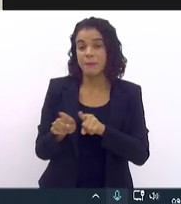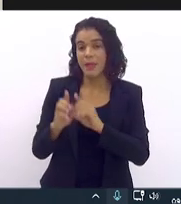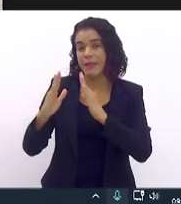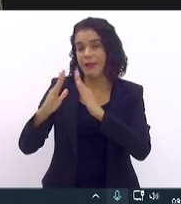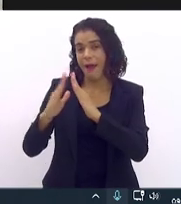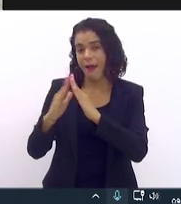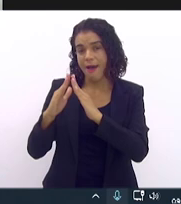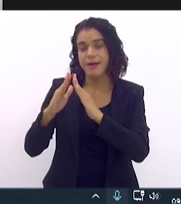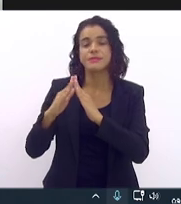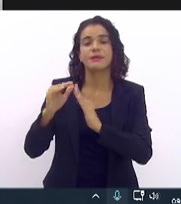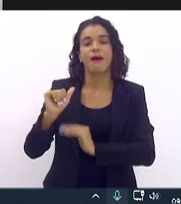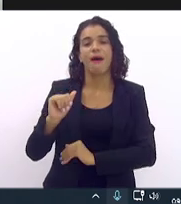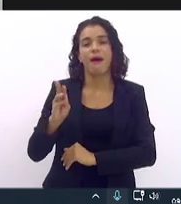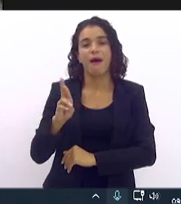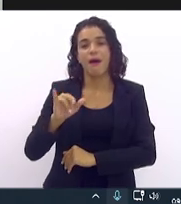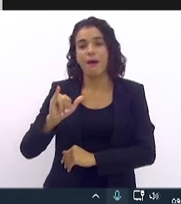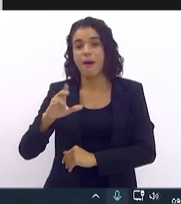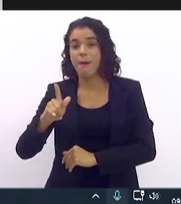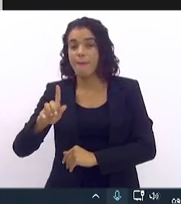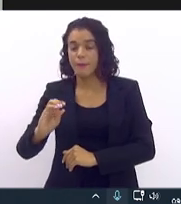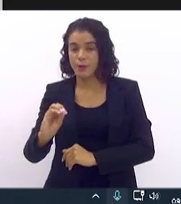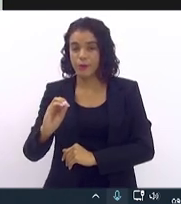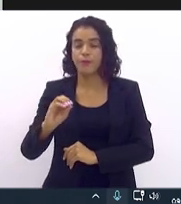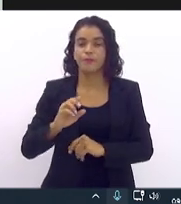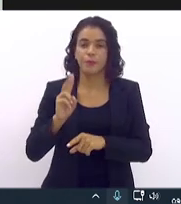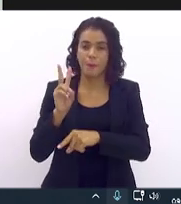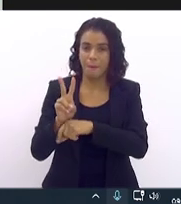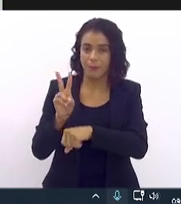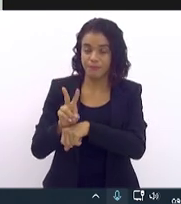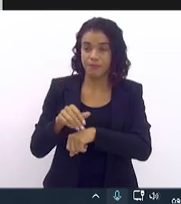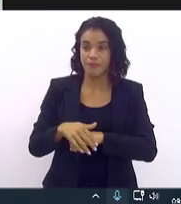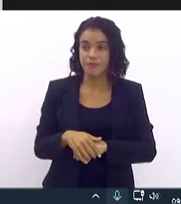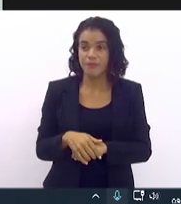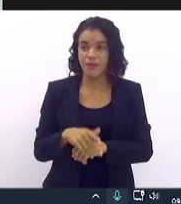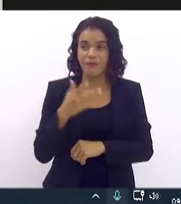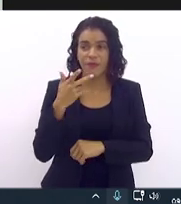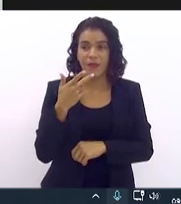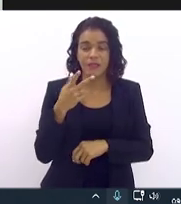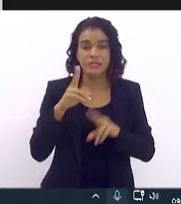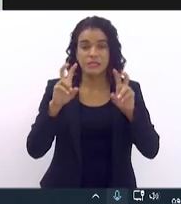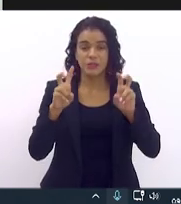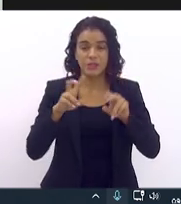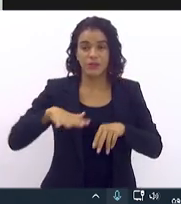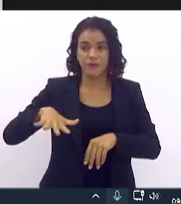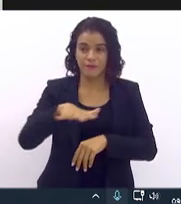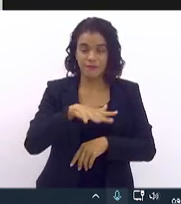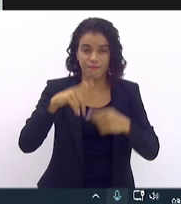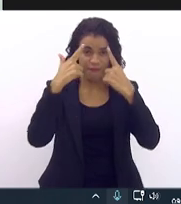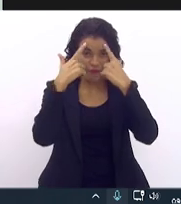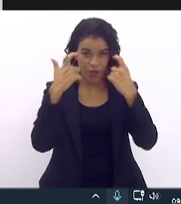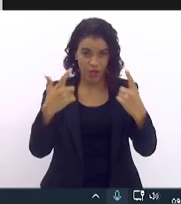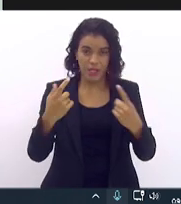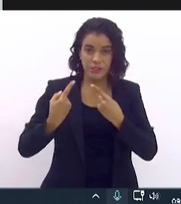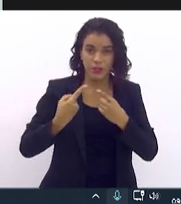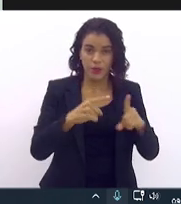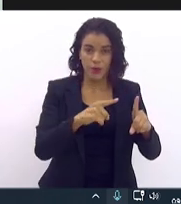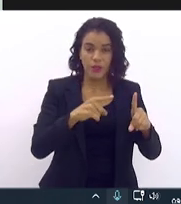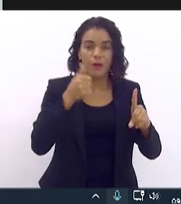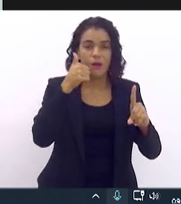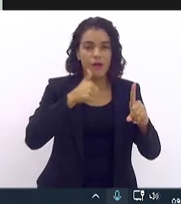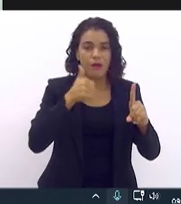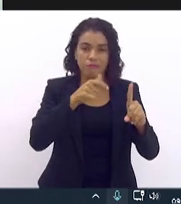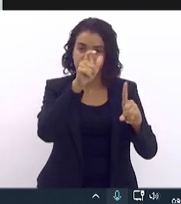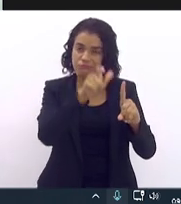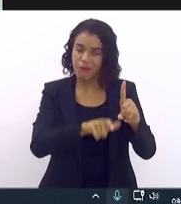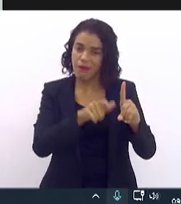quanto de adultas. E a primeira coisa, já que eu posso falar, é que quando a gente fala muito em questão de violência cibernética contra mulheres, eu acho